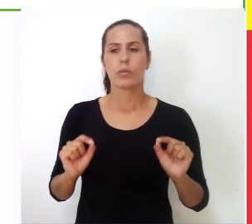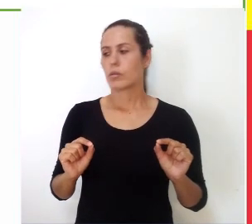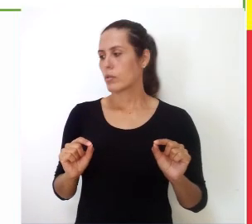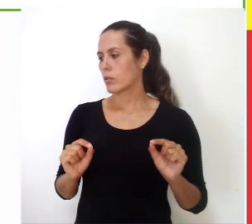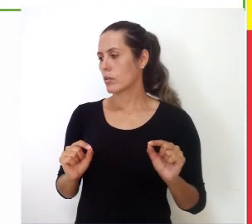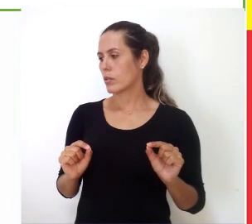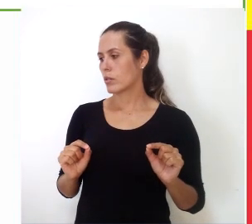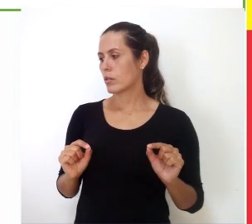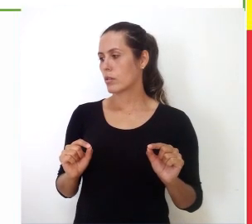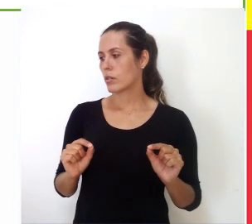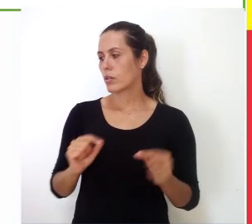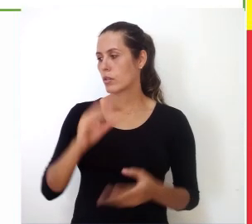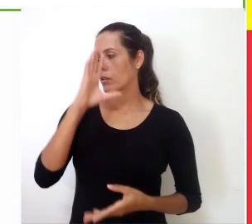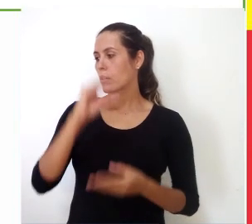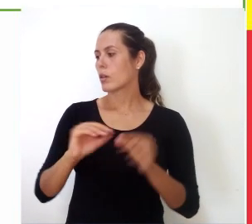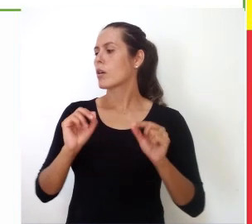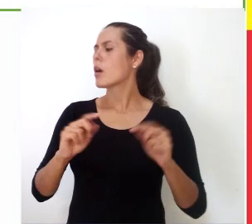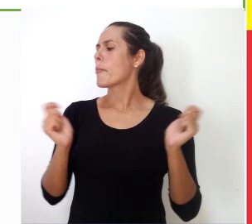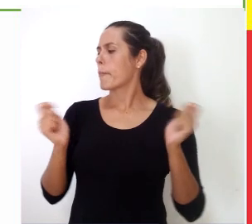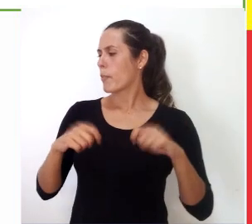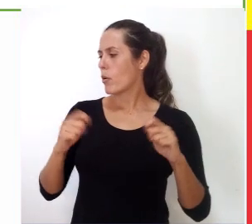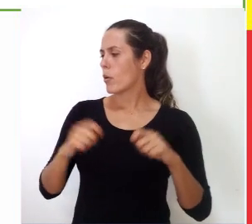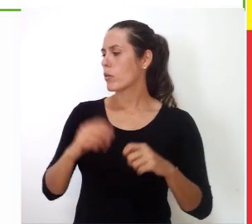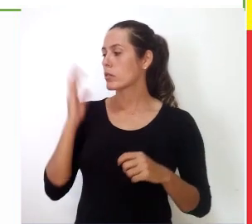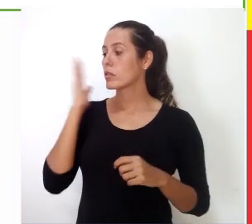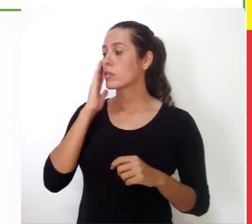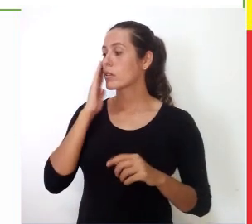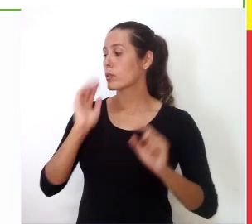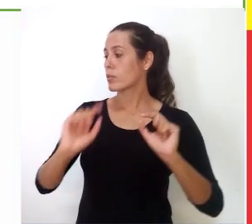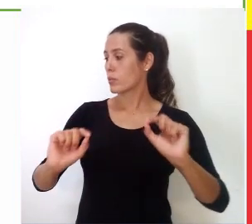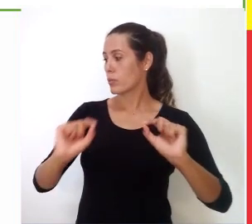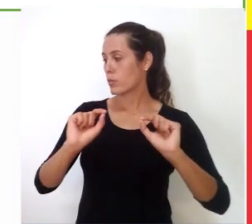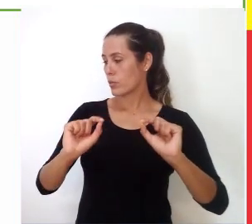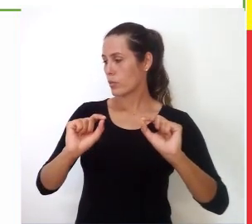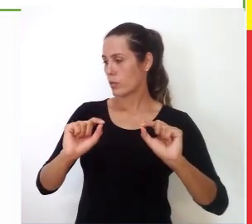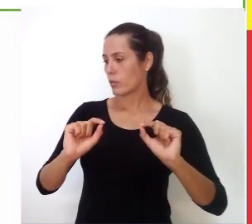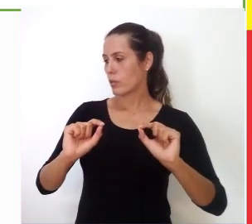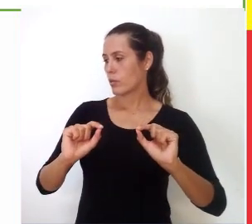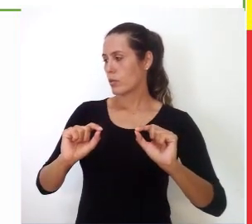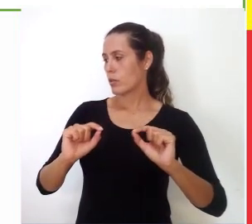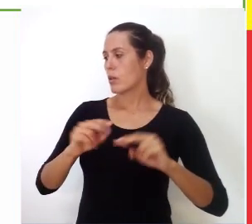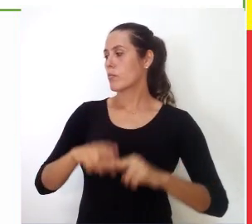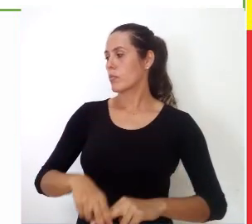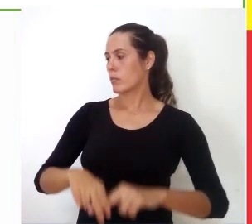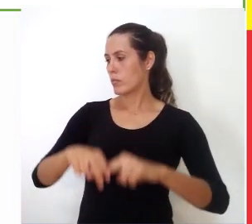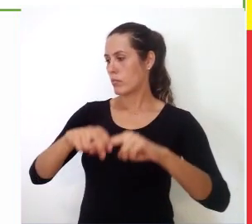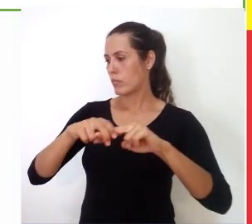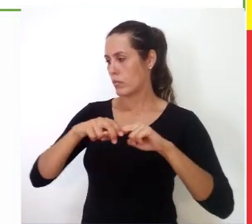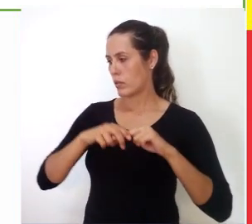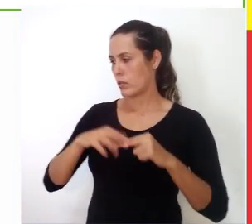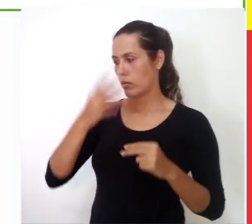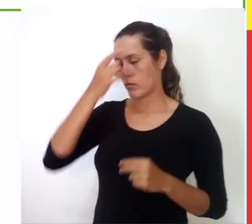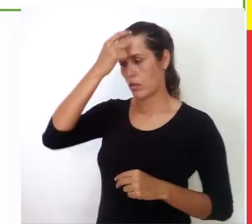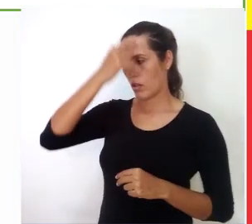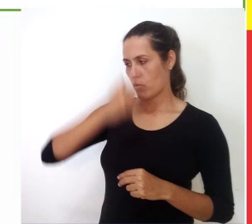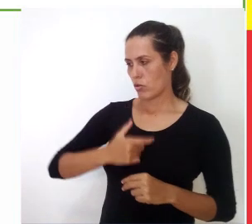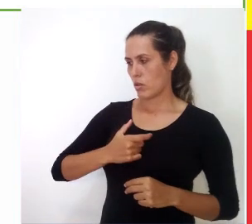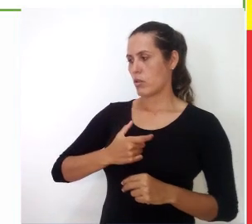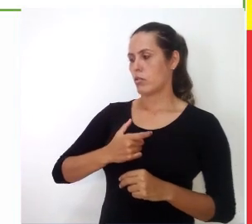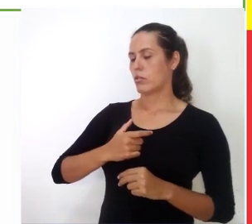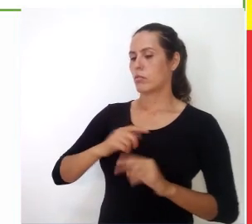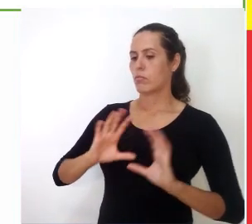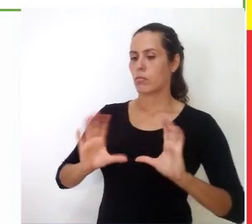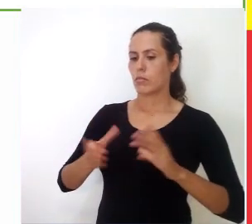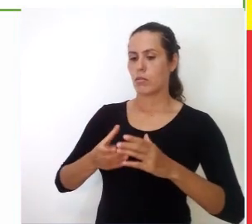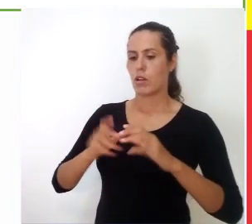para finalizar, nós temos aqui, em síntese, pode-se concluir então que é somente na relação